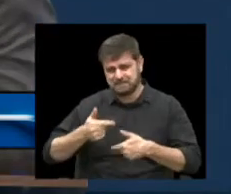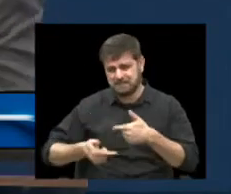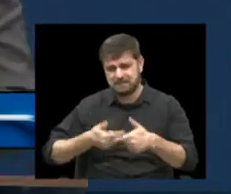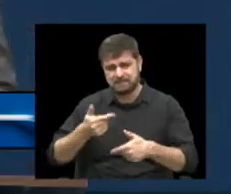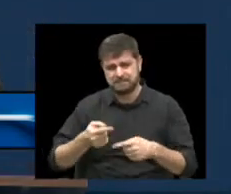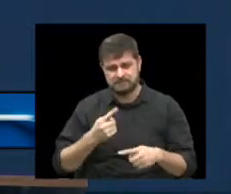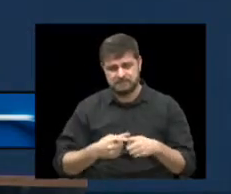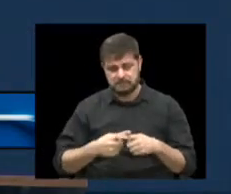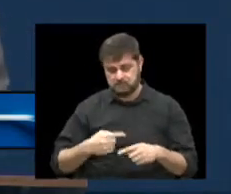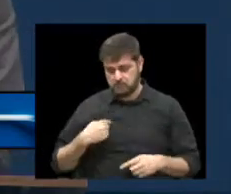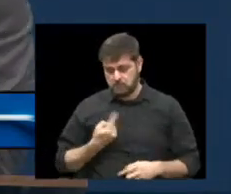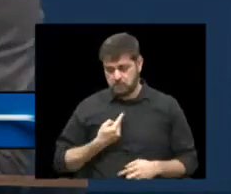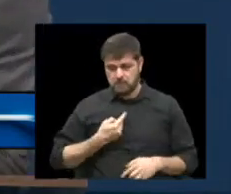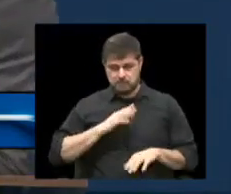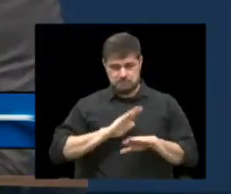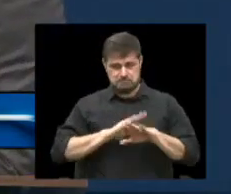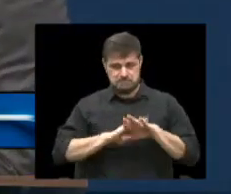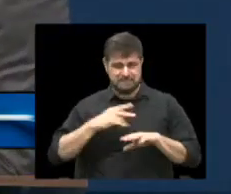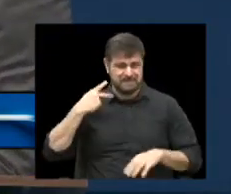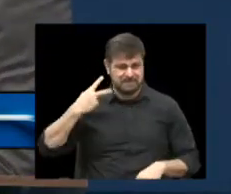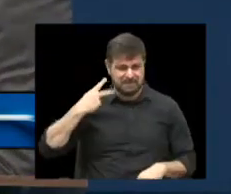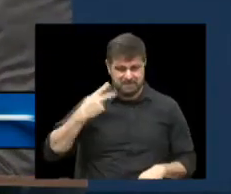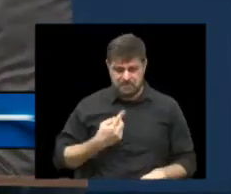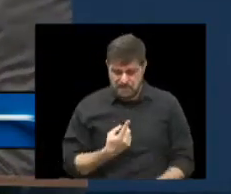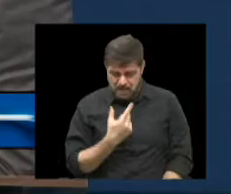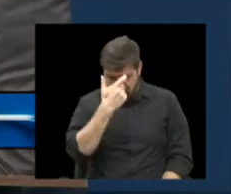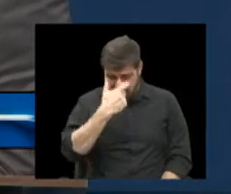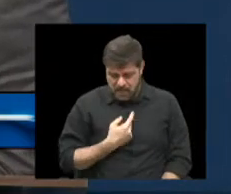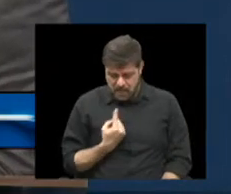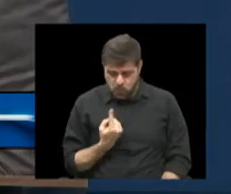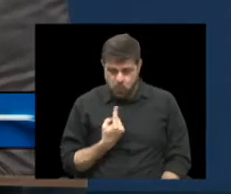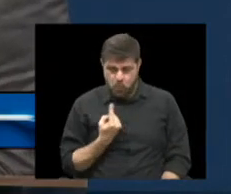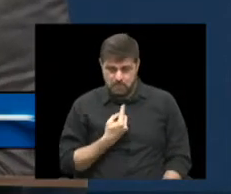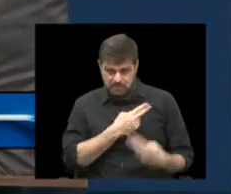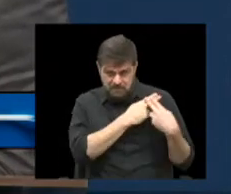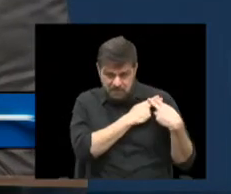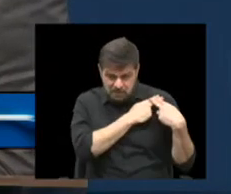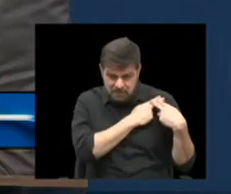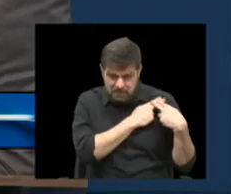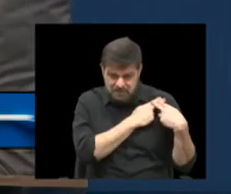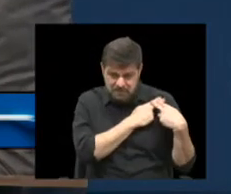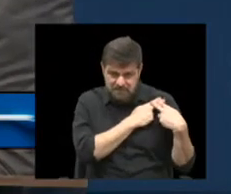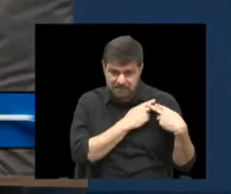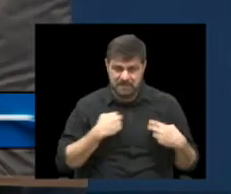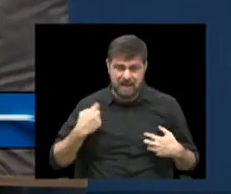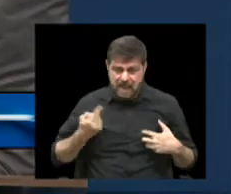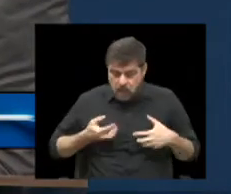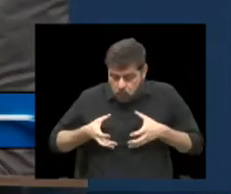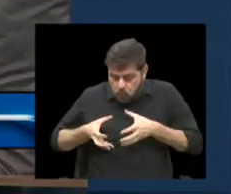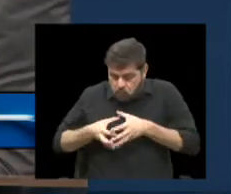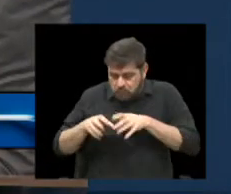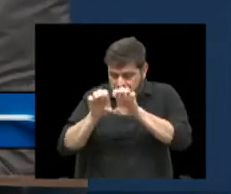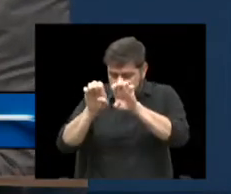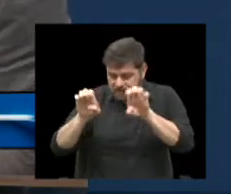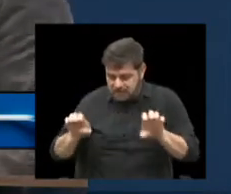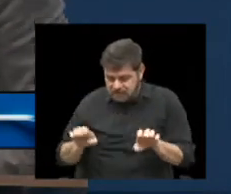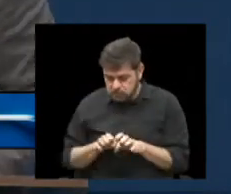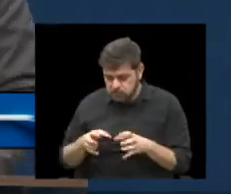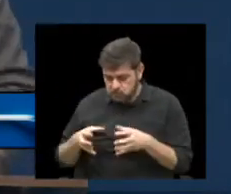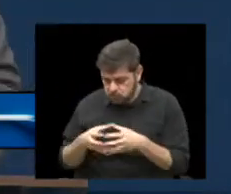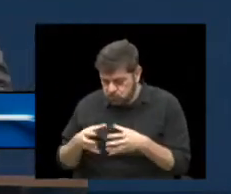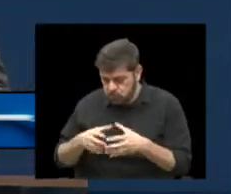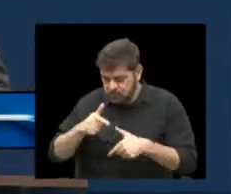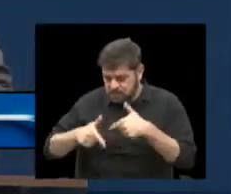que a vereança não é só o vereador Rubens e vereador Permínio. É uma estrutura que